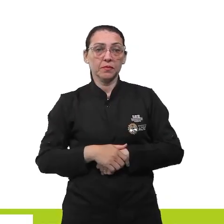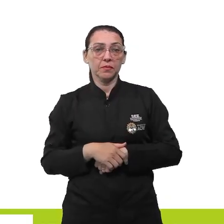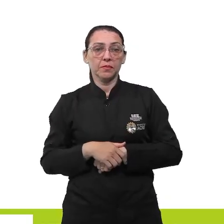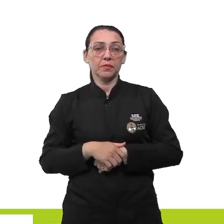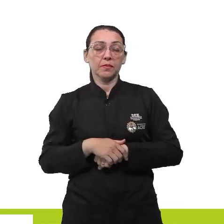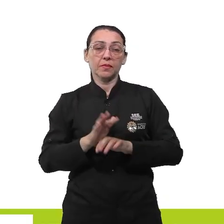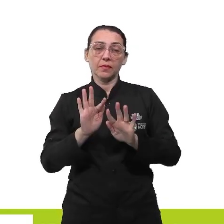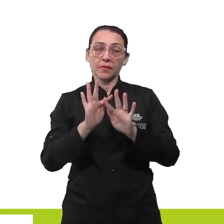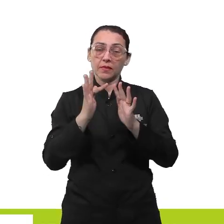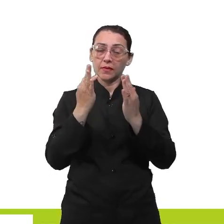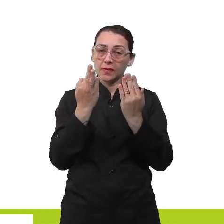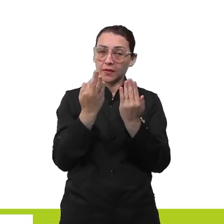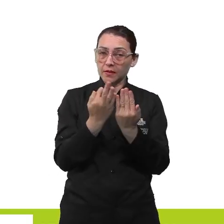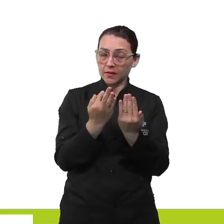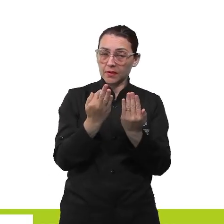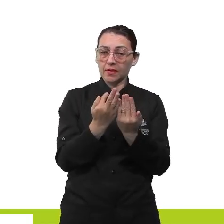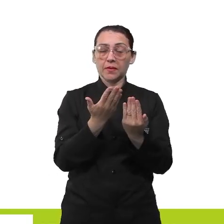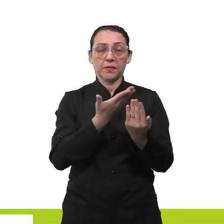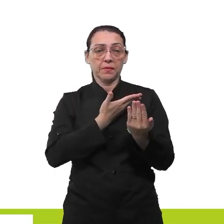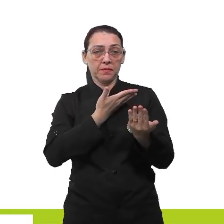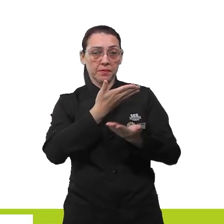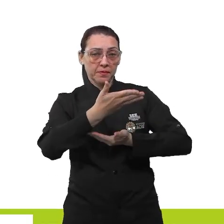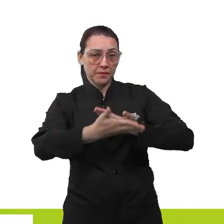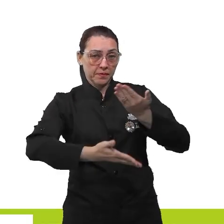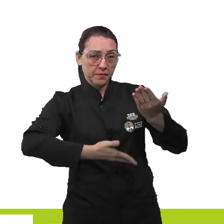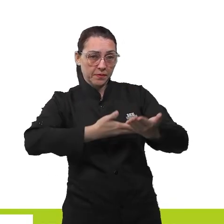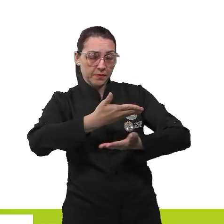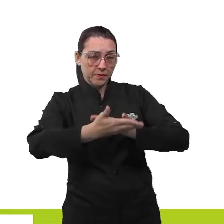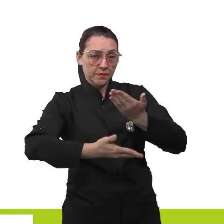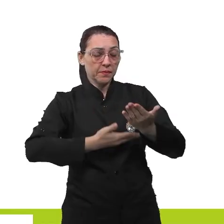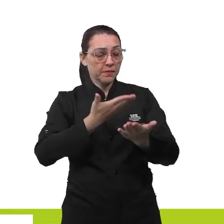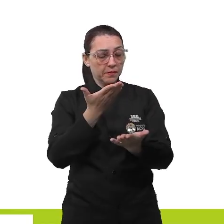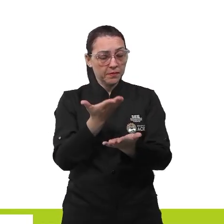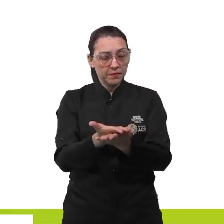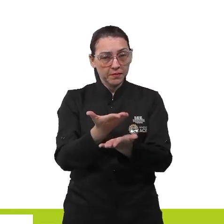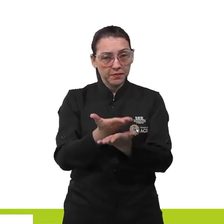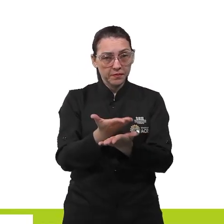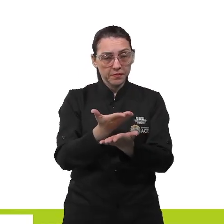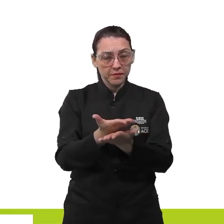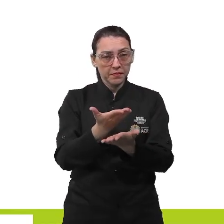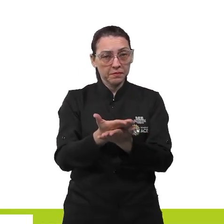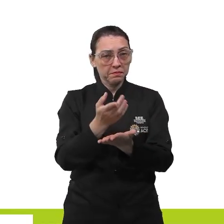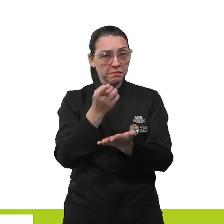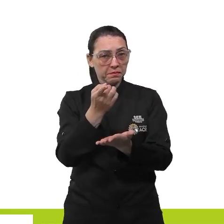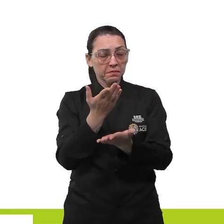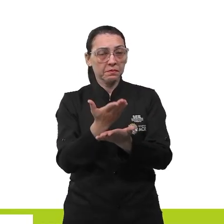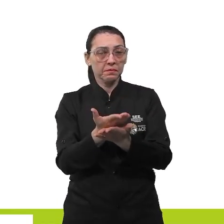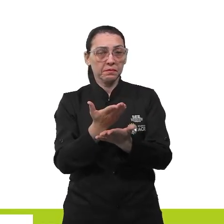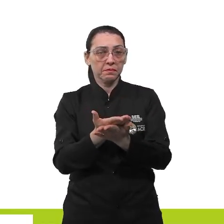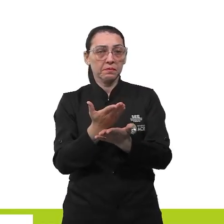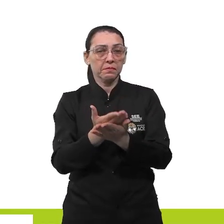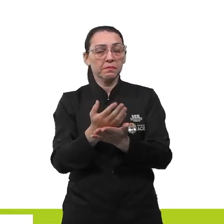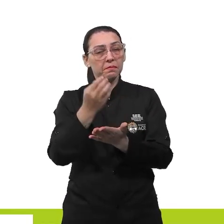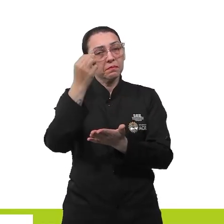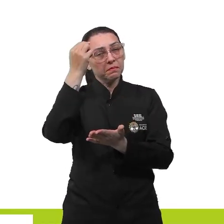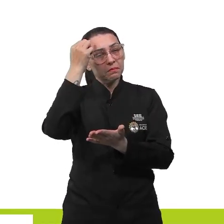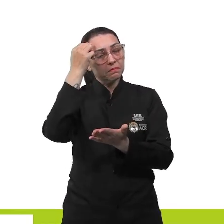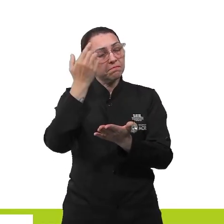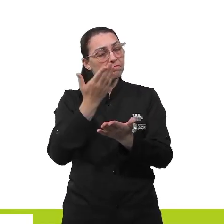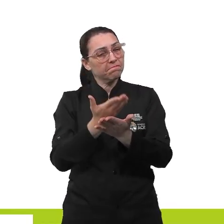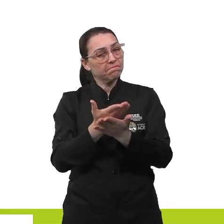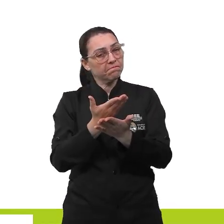Laços afetivos, pode reduzir o risco, né? Os estudos, você estudar, você manter a mente